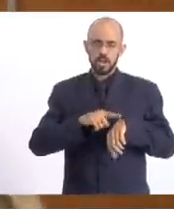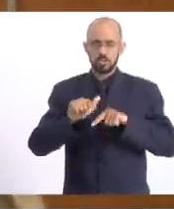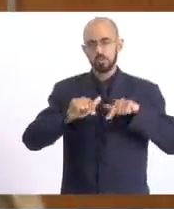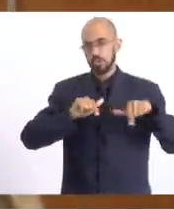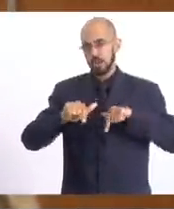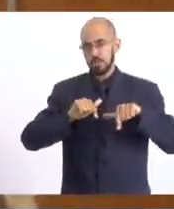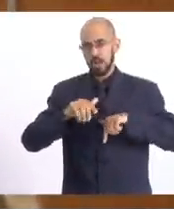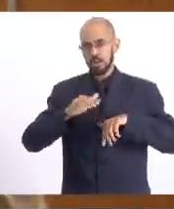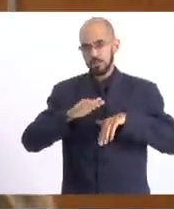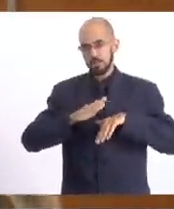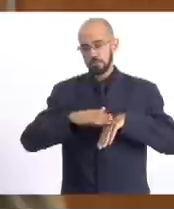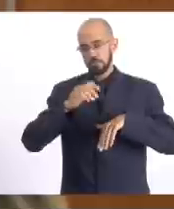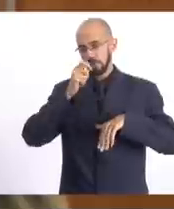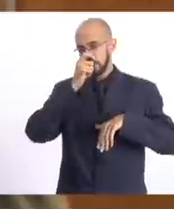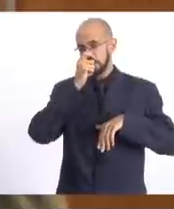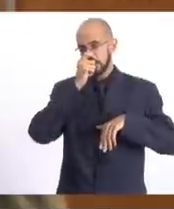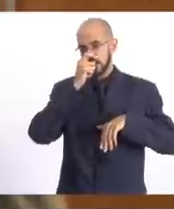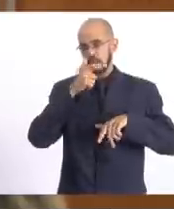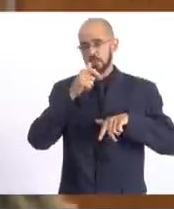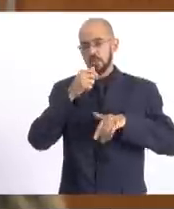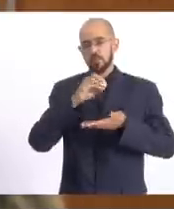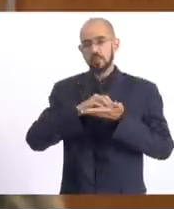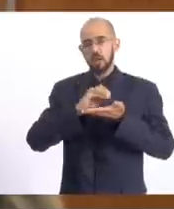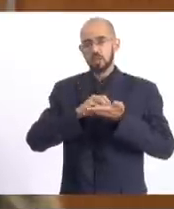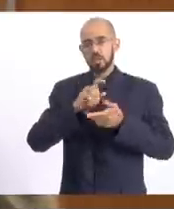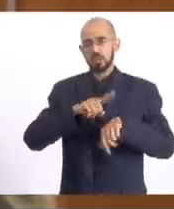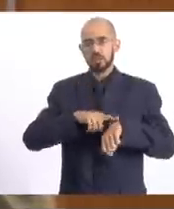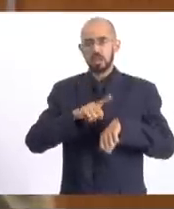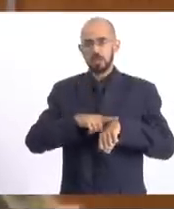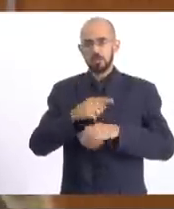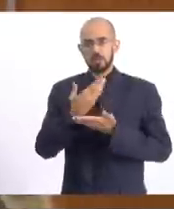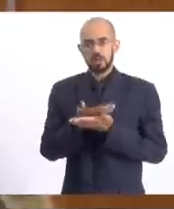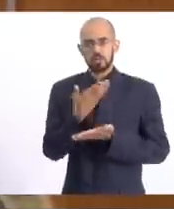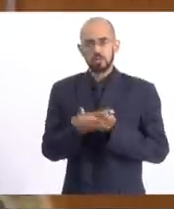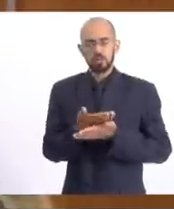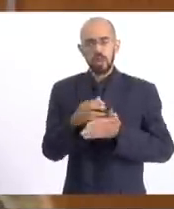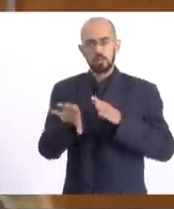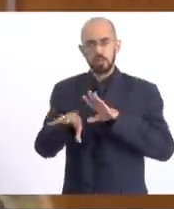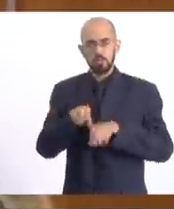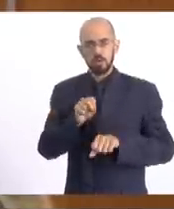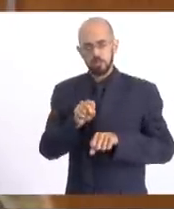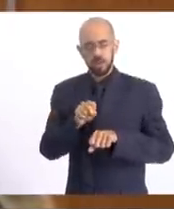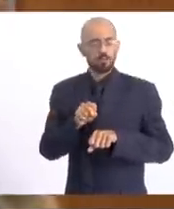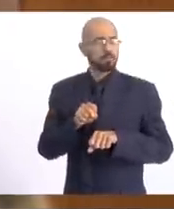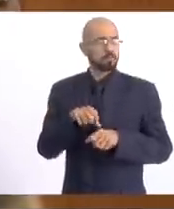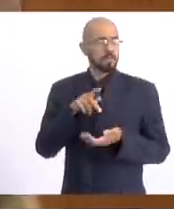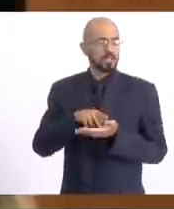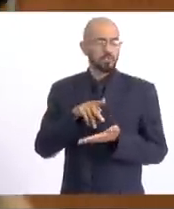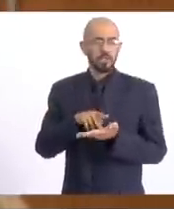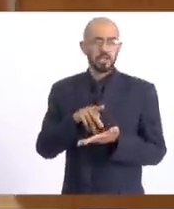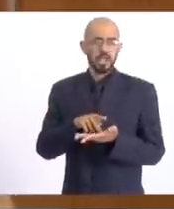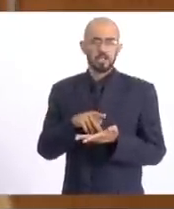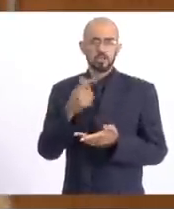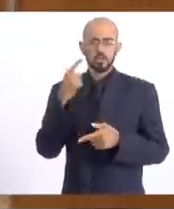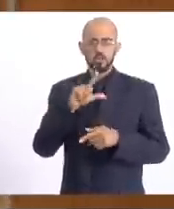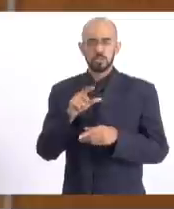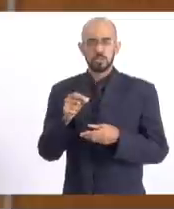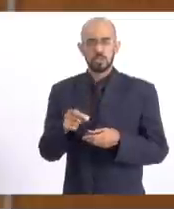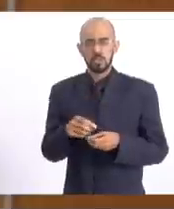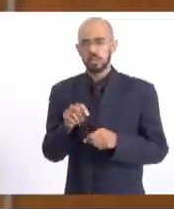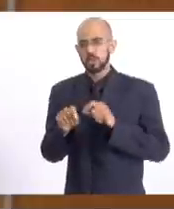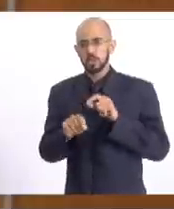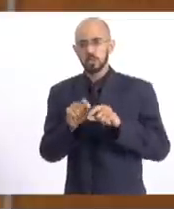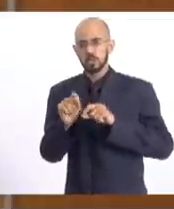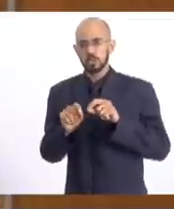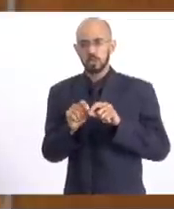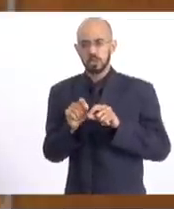apertada, nos falta tempo para estudar, para nos formar melhor, para poder realmente levar,